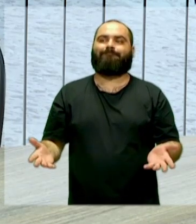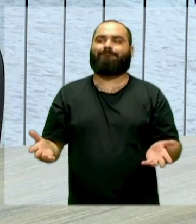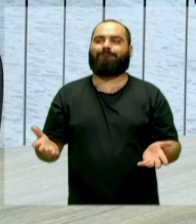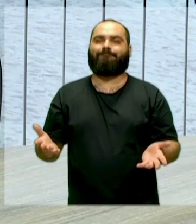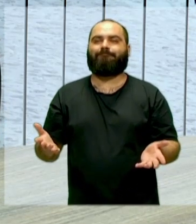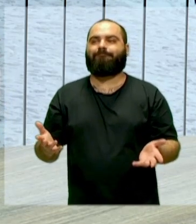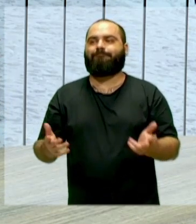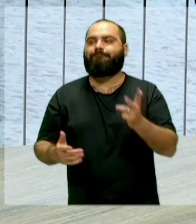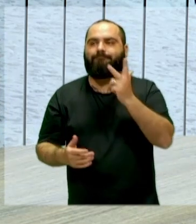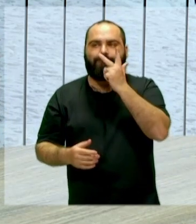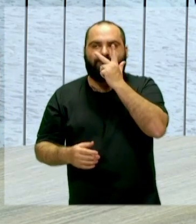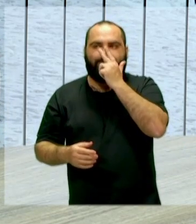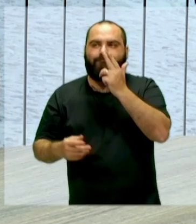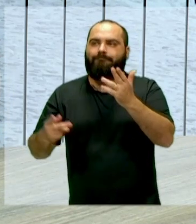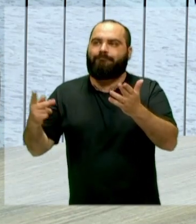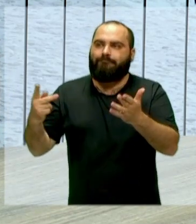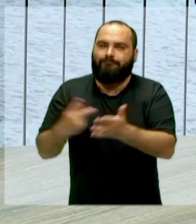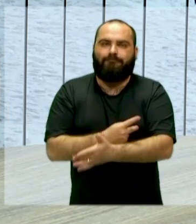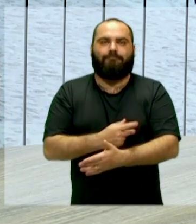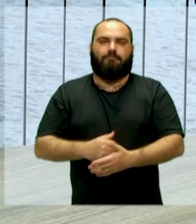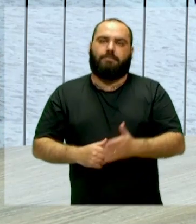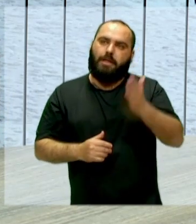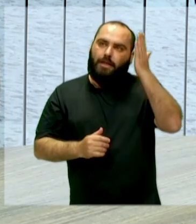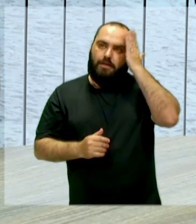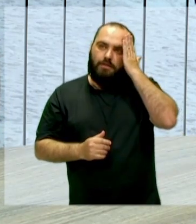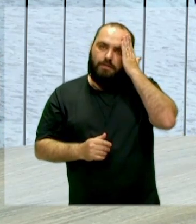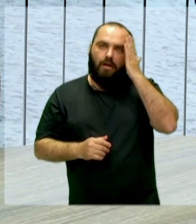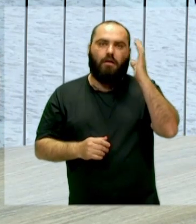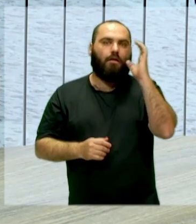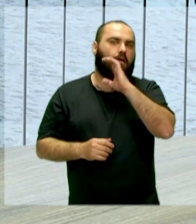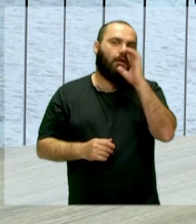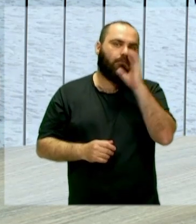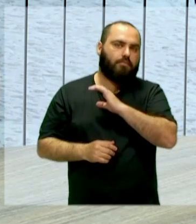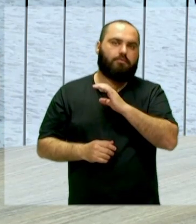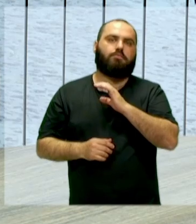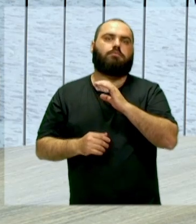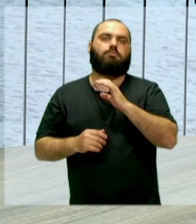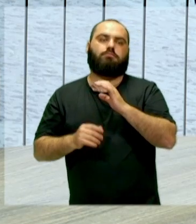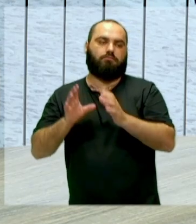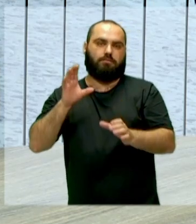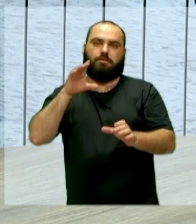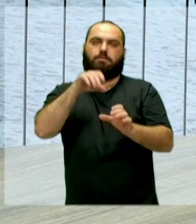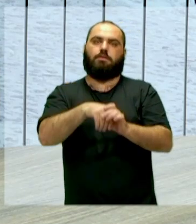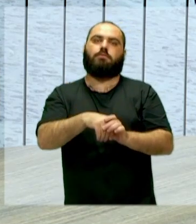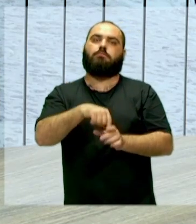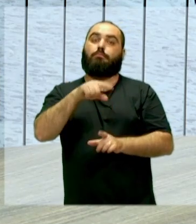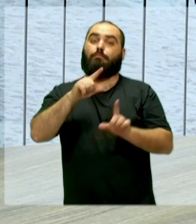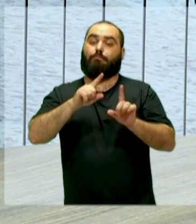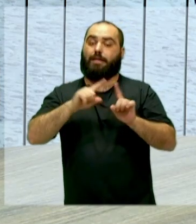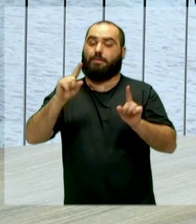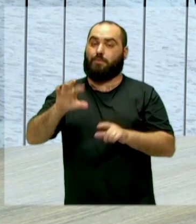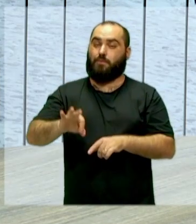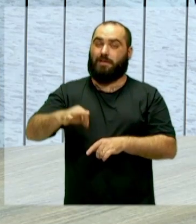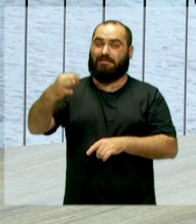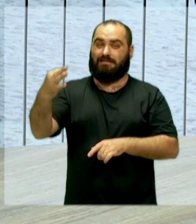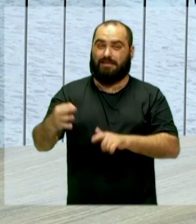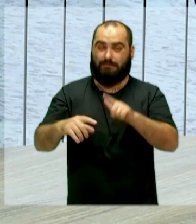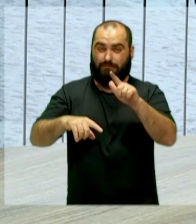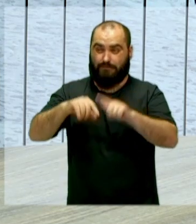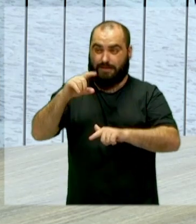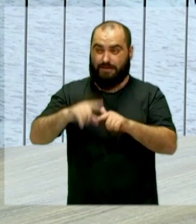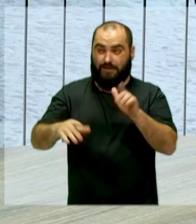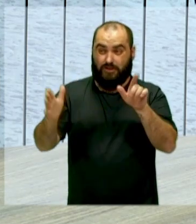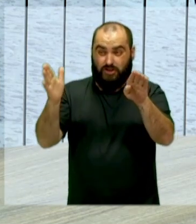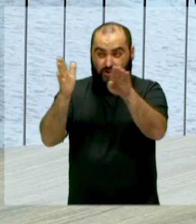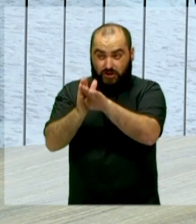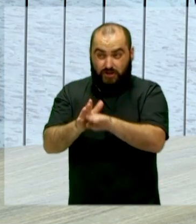retrocedendo né eu entendo que é mais rápida a logística cabe mais no caminhão mas a qualidade do um material que chega na cooperativa